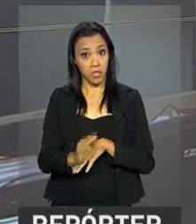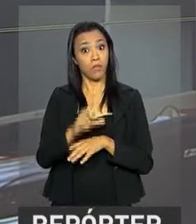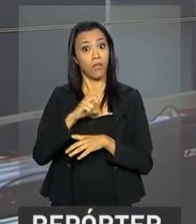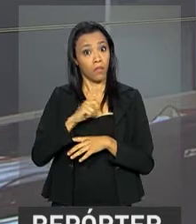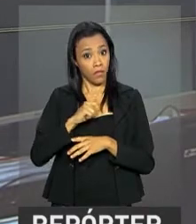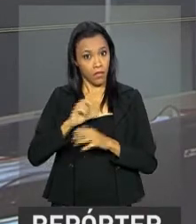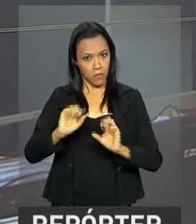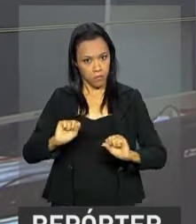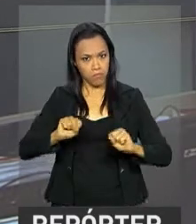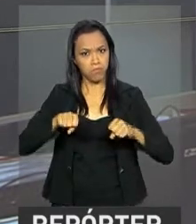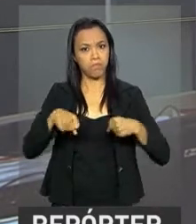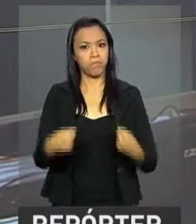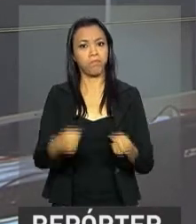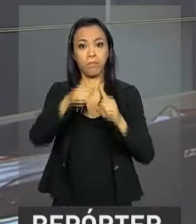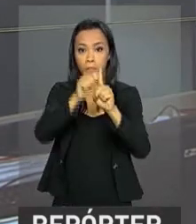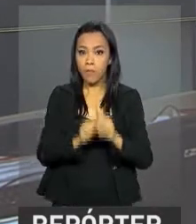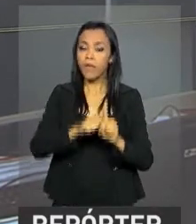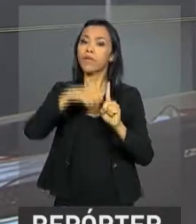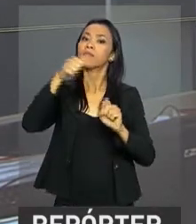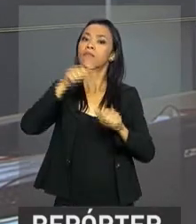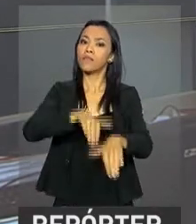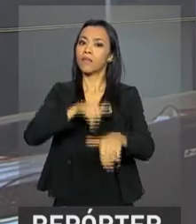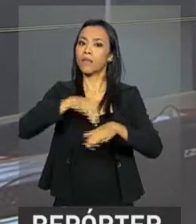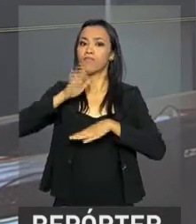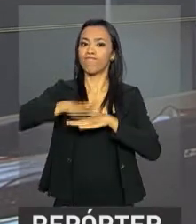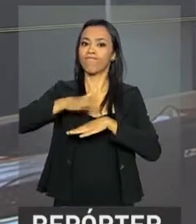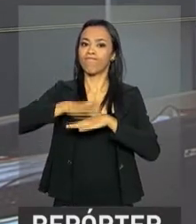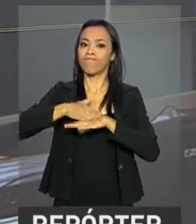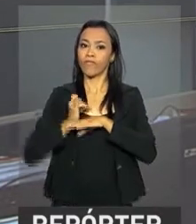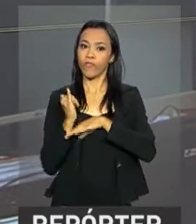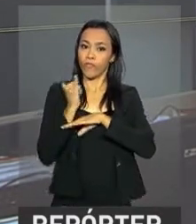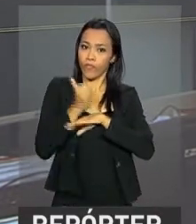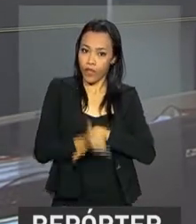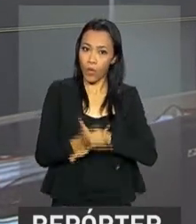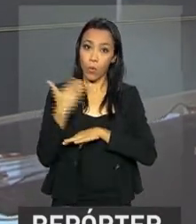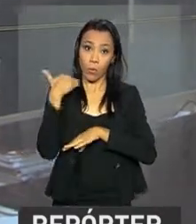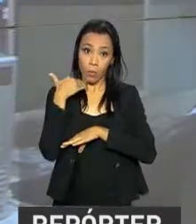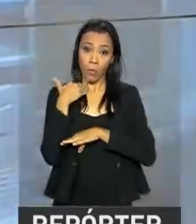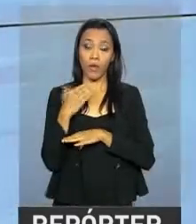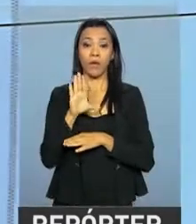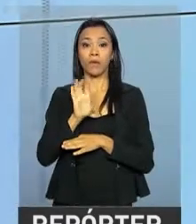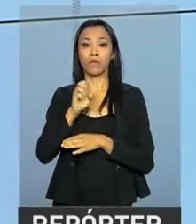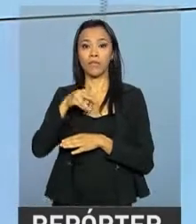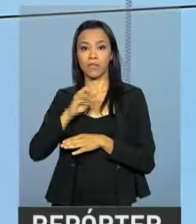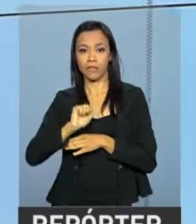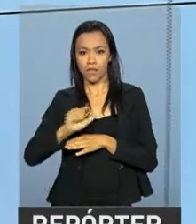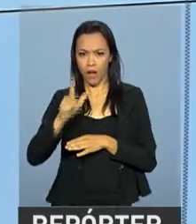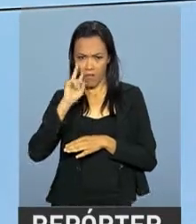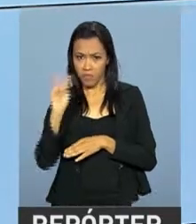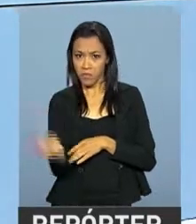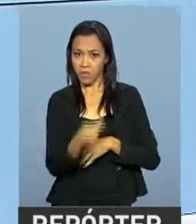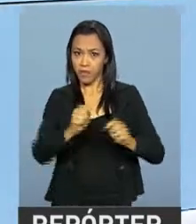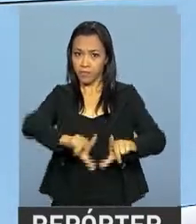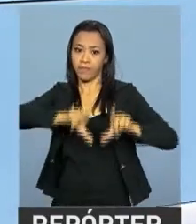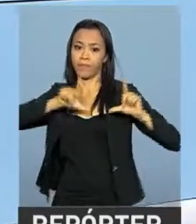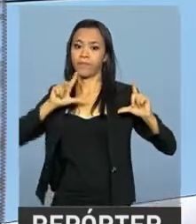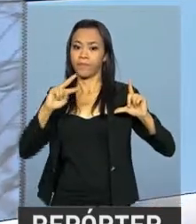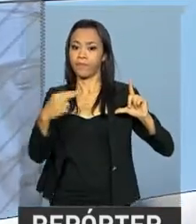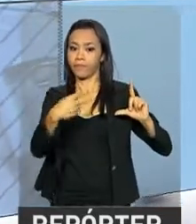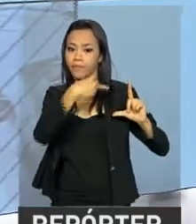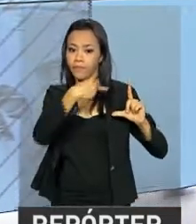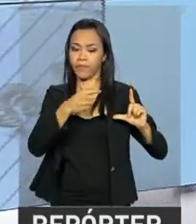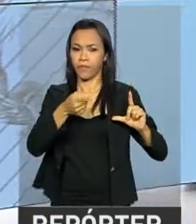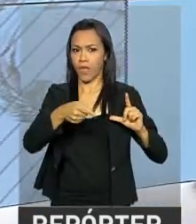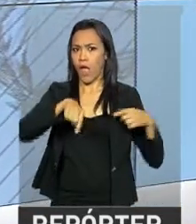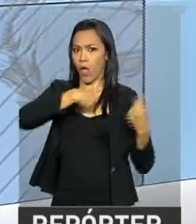recuperação no mês de setembro segundo o banco central vamos ver os números aqui no telão o índice de atividade econômica